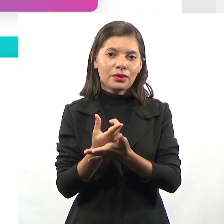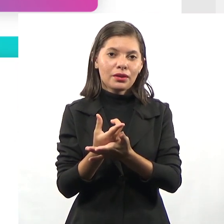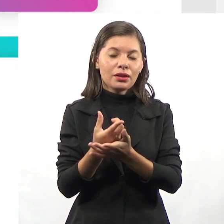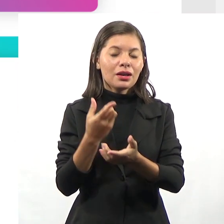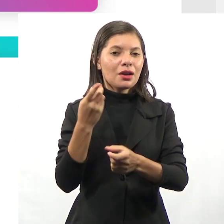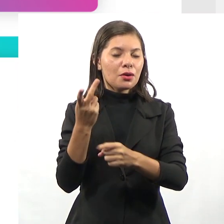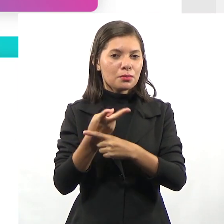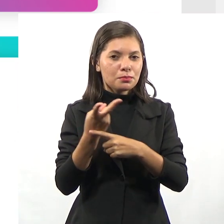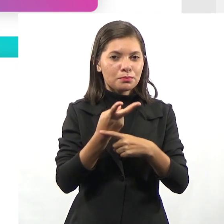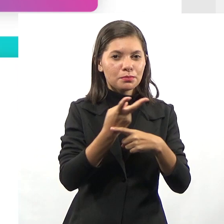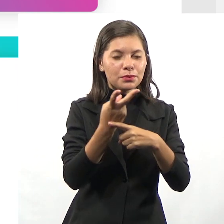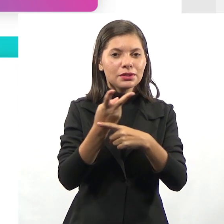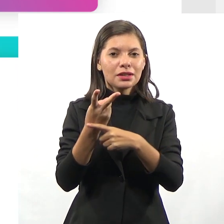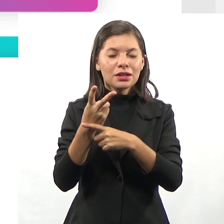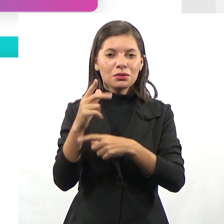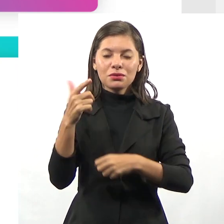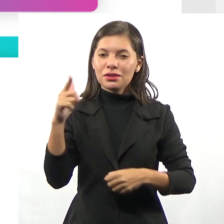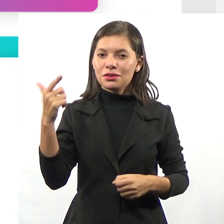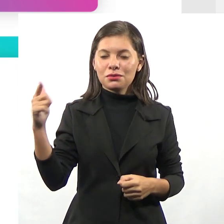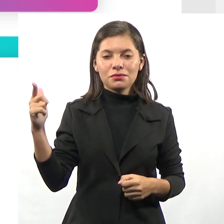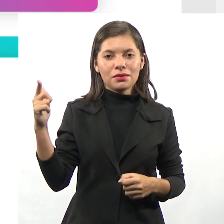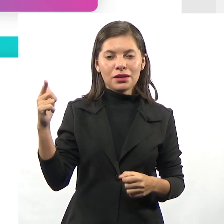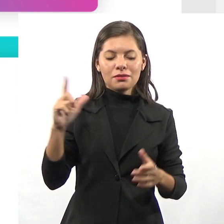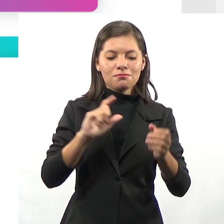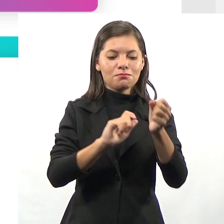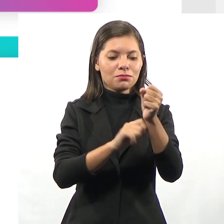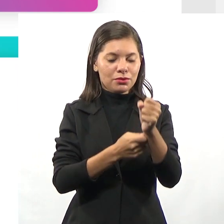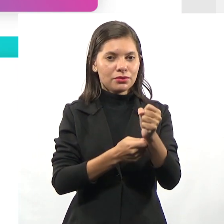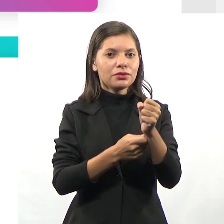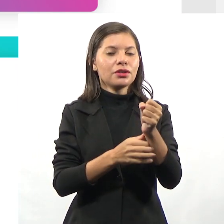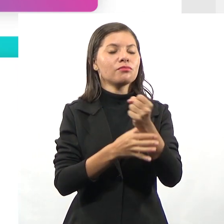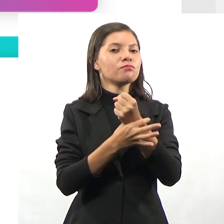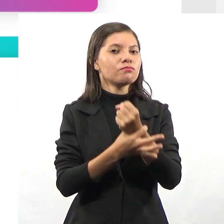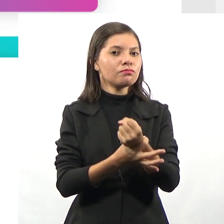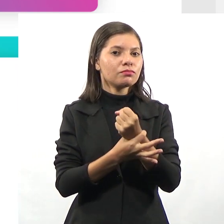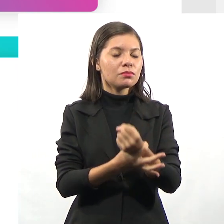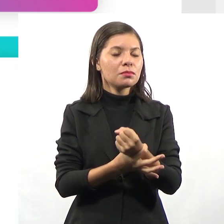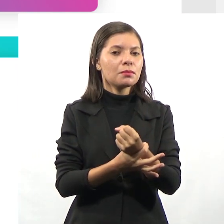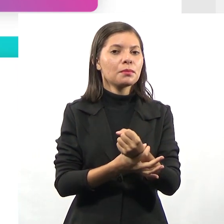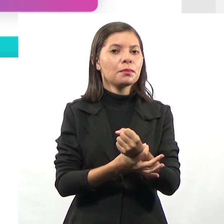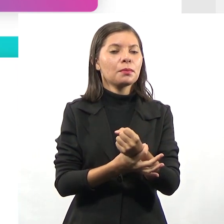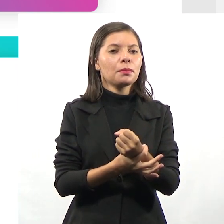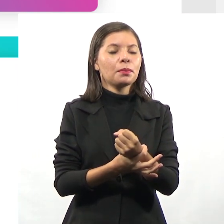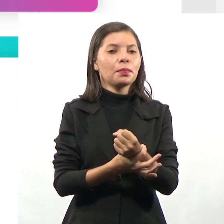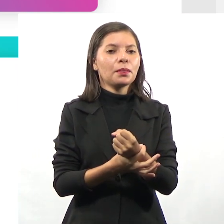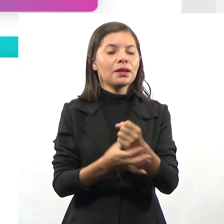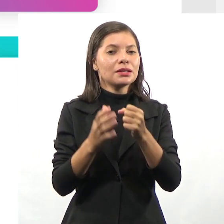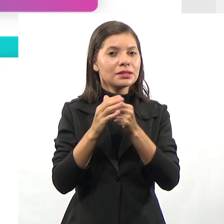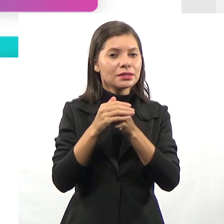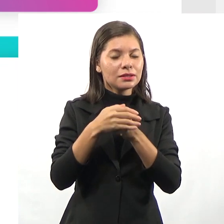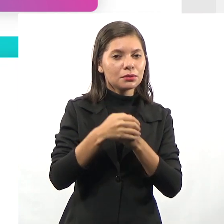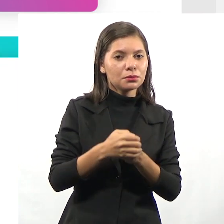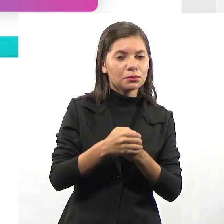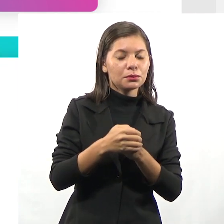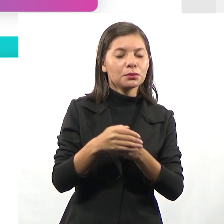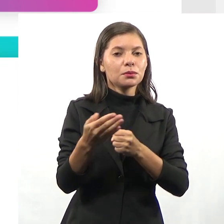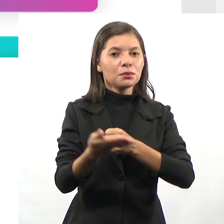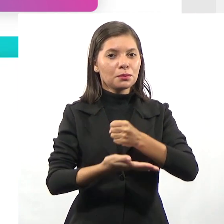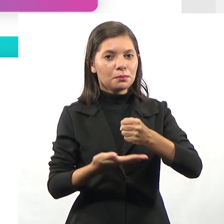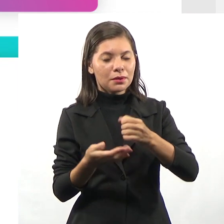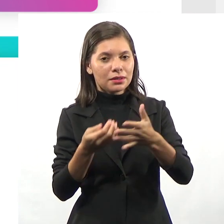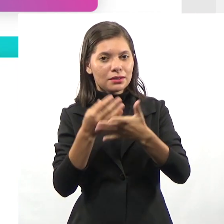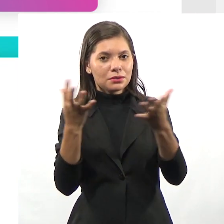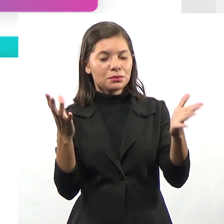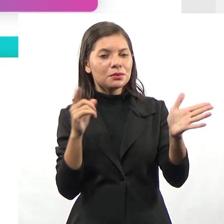O DuckDuckGo é um buscador que não vai rastrear as informações. Ele mantém uma certa privacidade